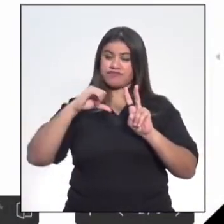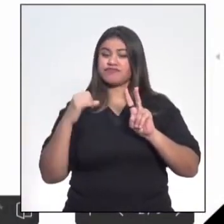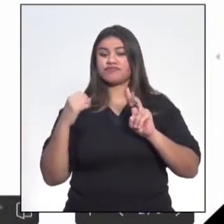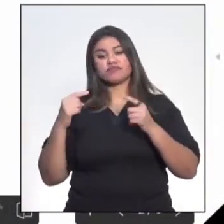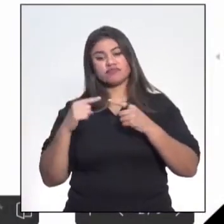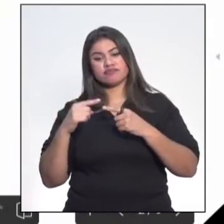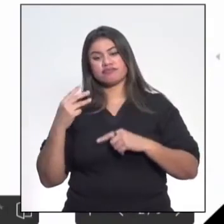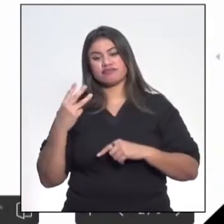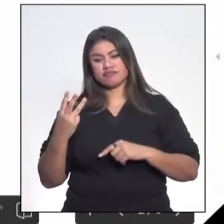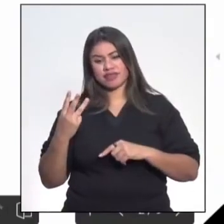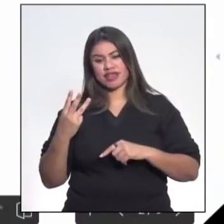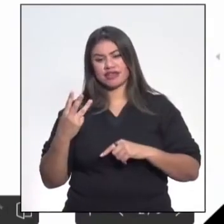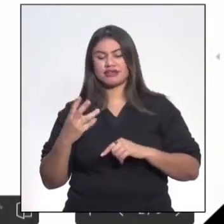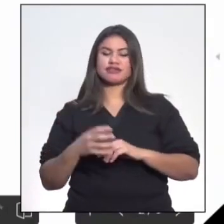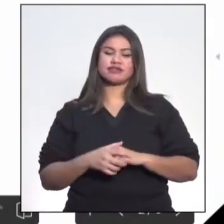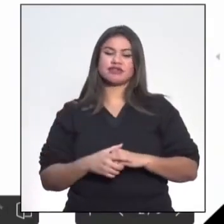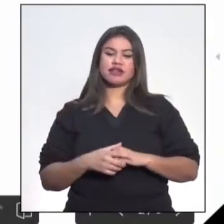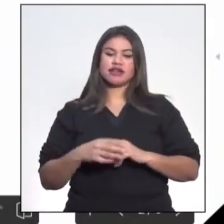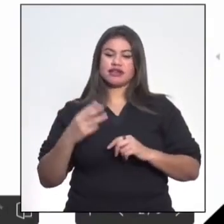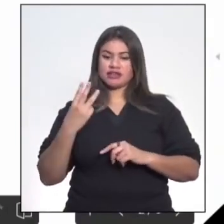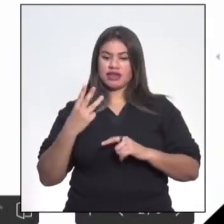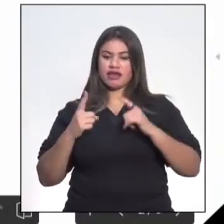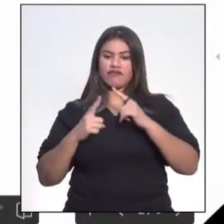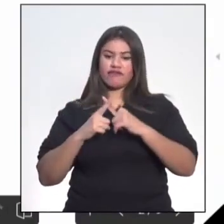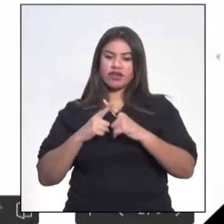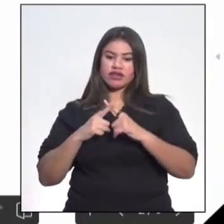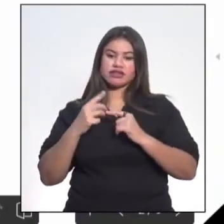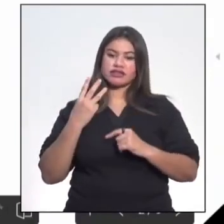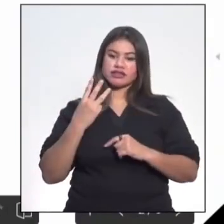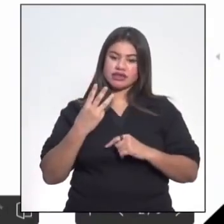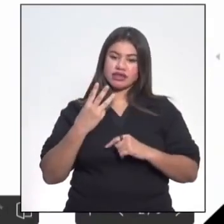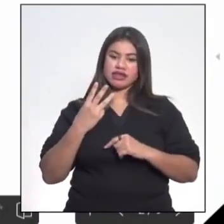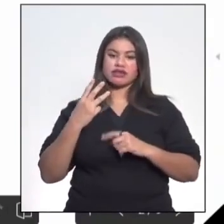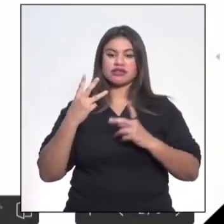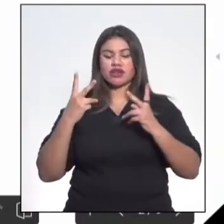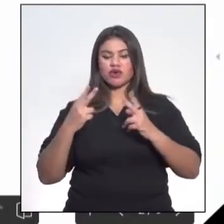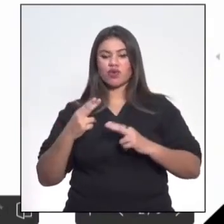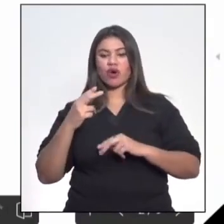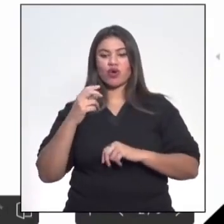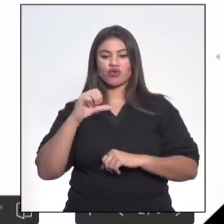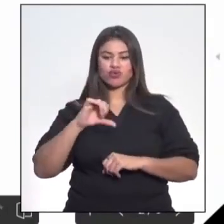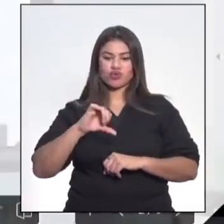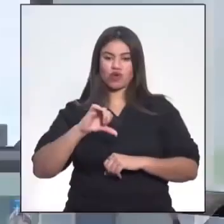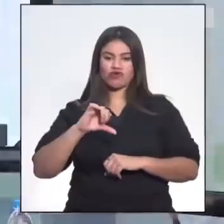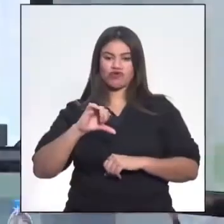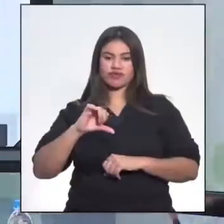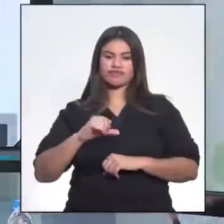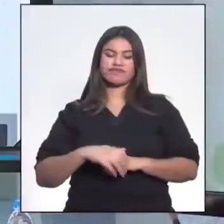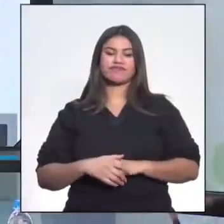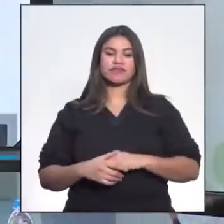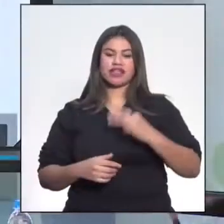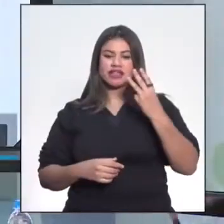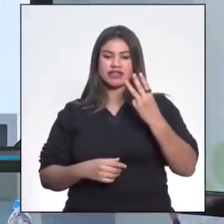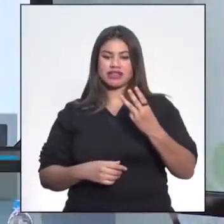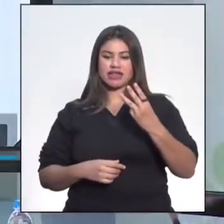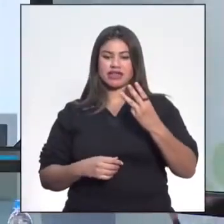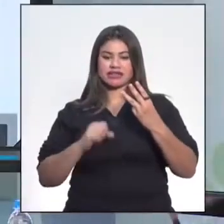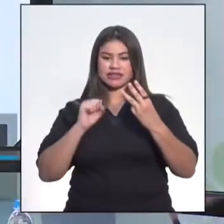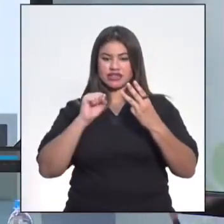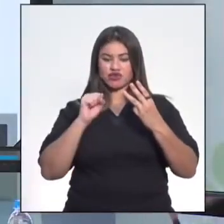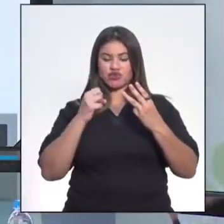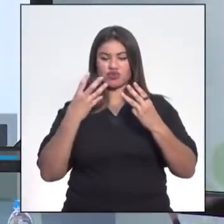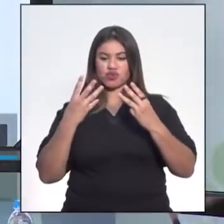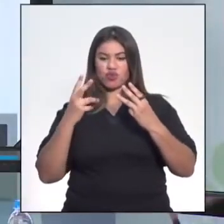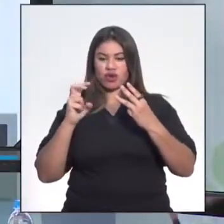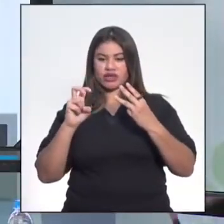3. Então, x é igual a 3 segundos. Quer dizer que depois de 3 segundos, a minha pedra percorreu